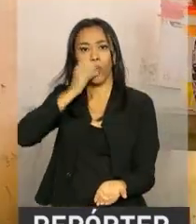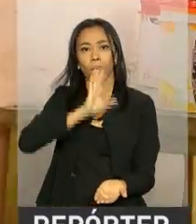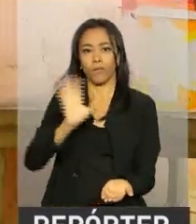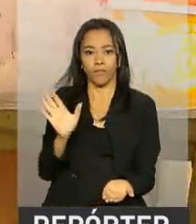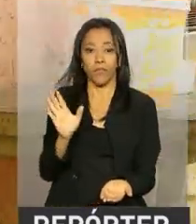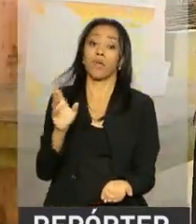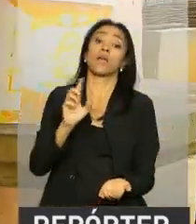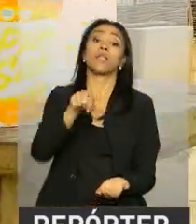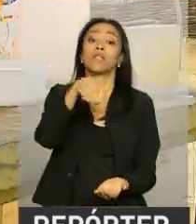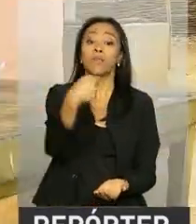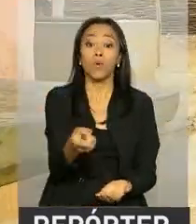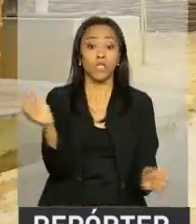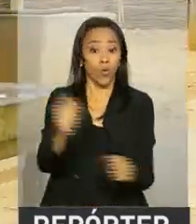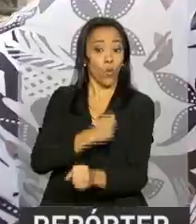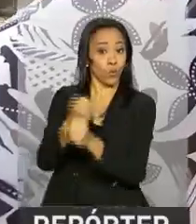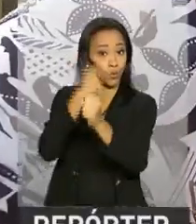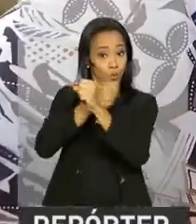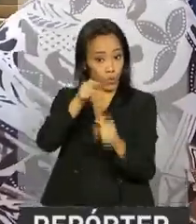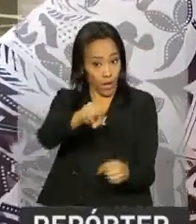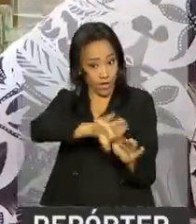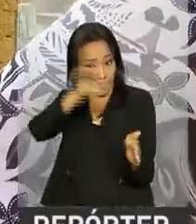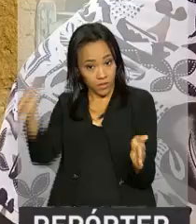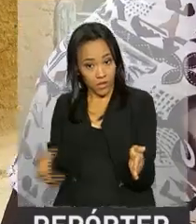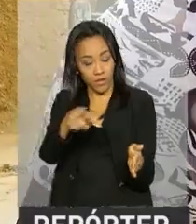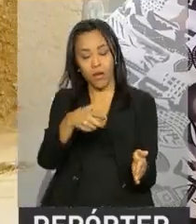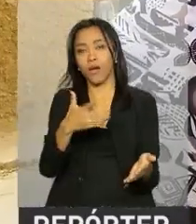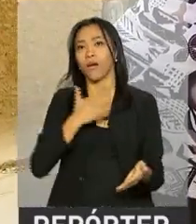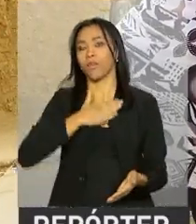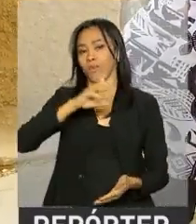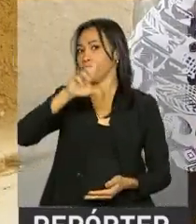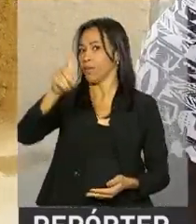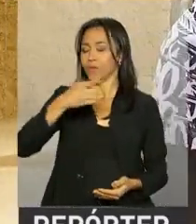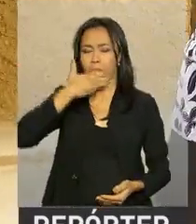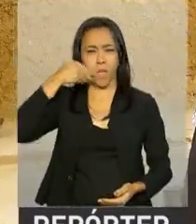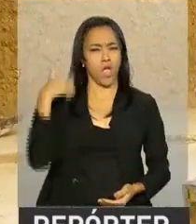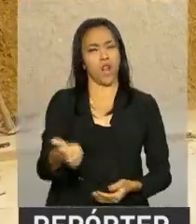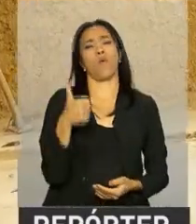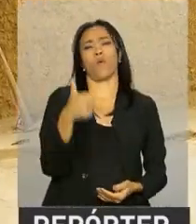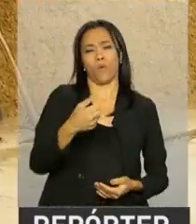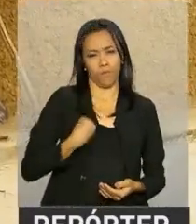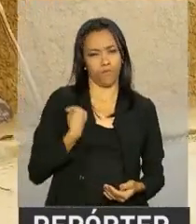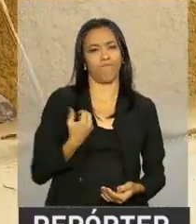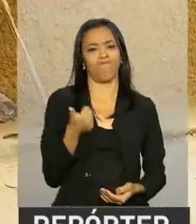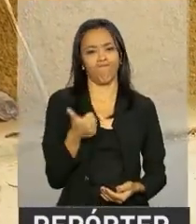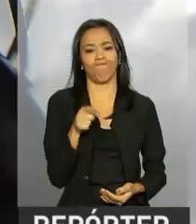que fez aquela cisterna ali, fez essa daqui, oh meu Deus, melhorou demais.